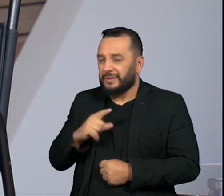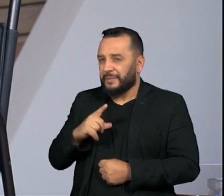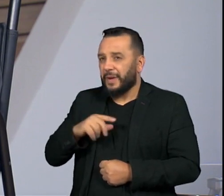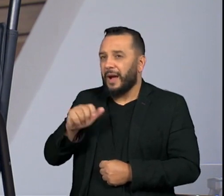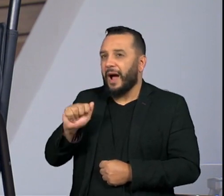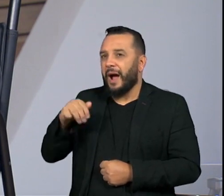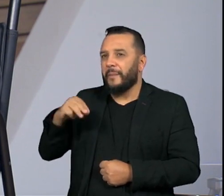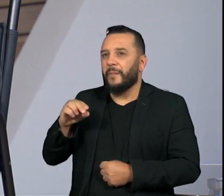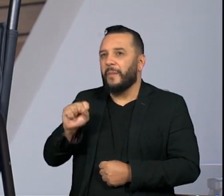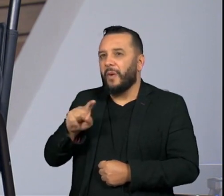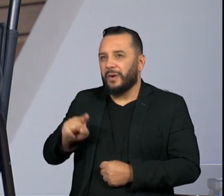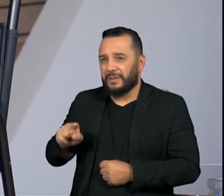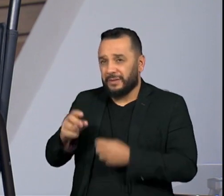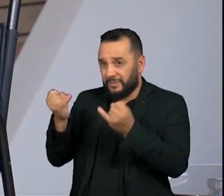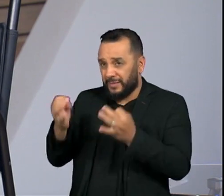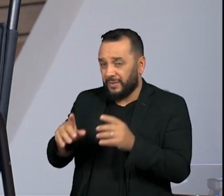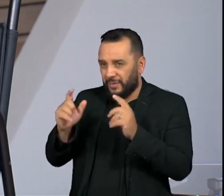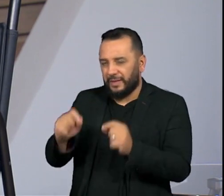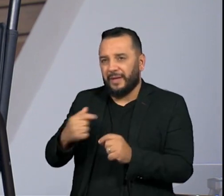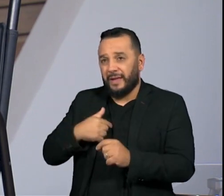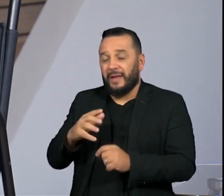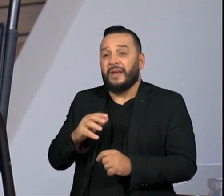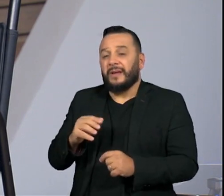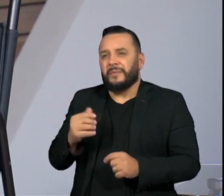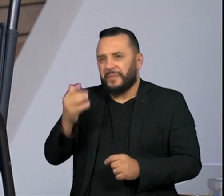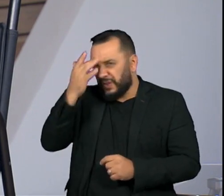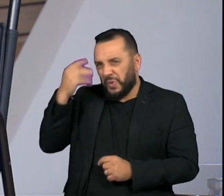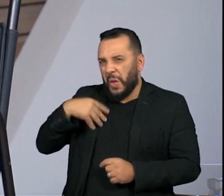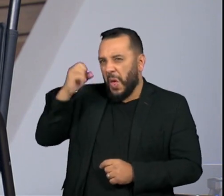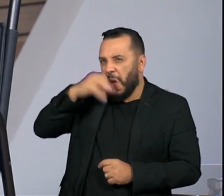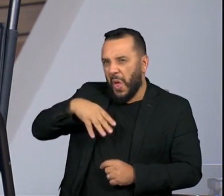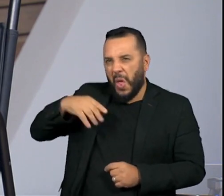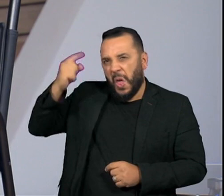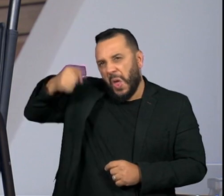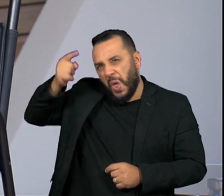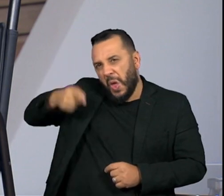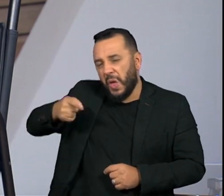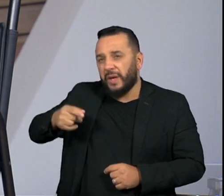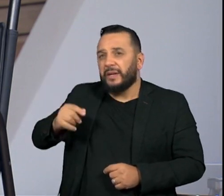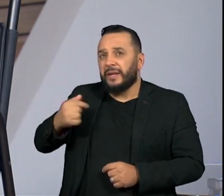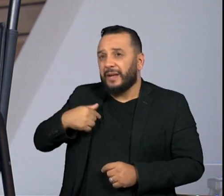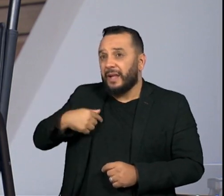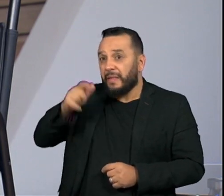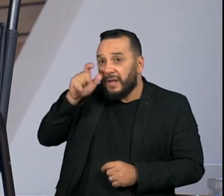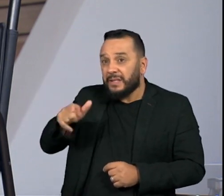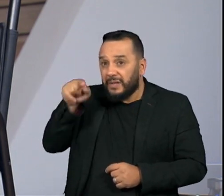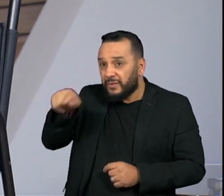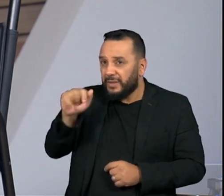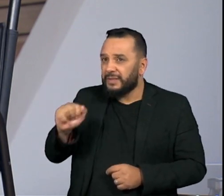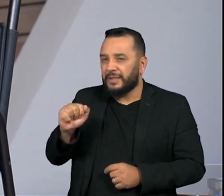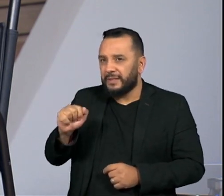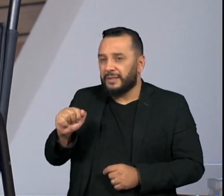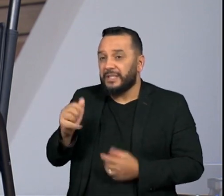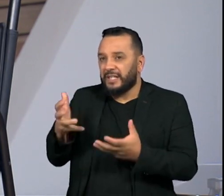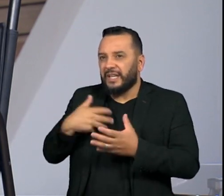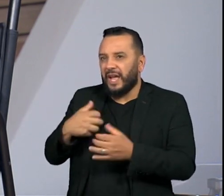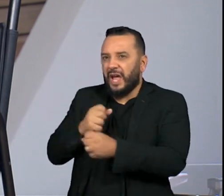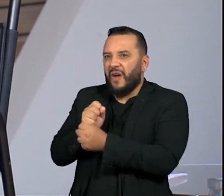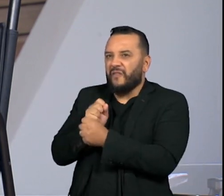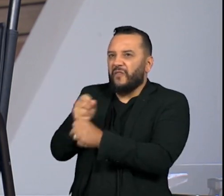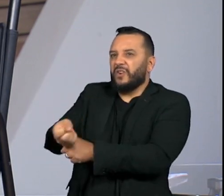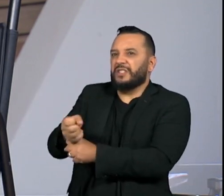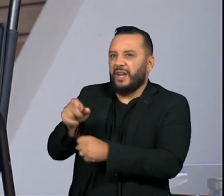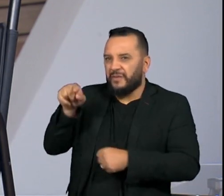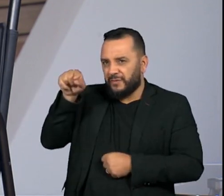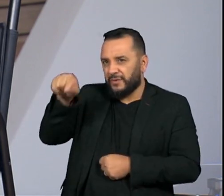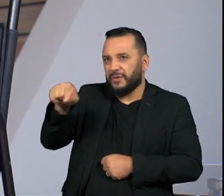fanático ele é um altruísta, porque ele é mais interessado em você do que em você mesmo. Ele está tão interessado em você que ele quer forçar aquilo